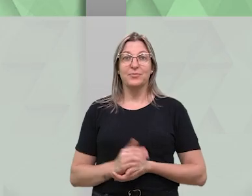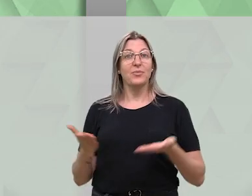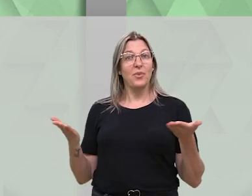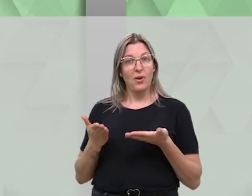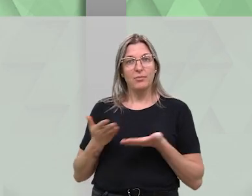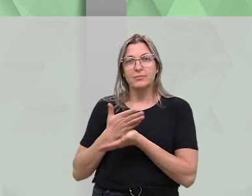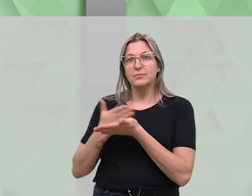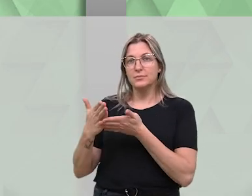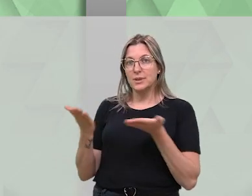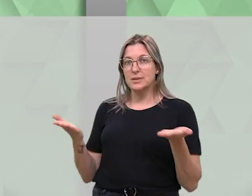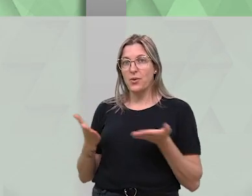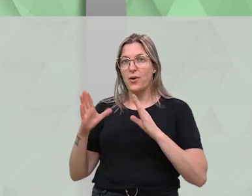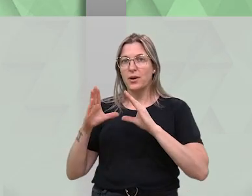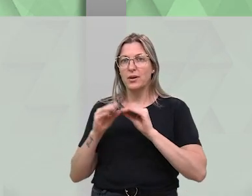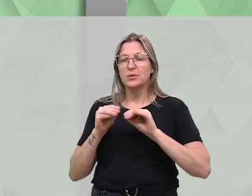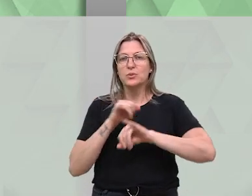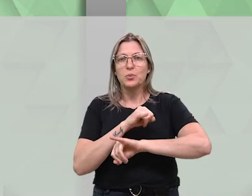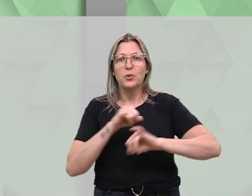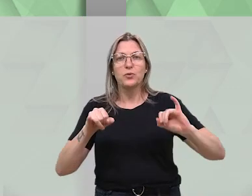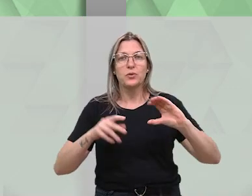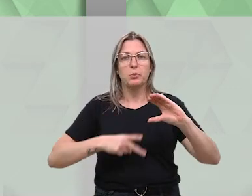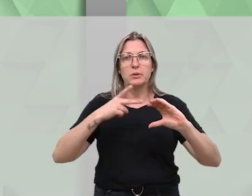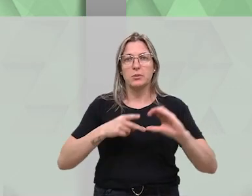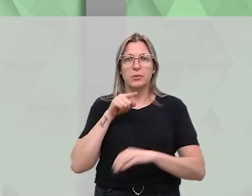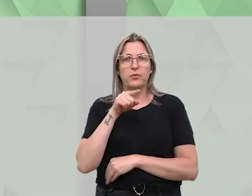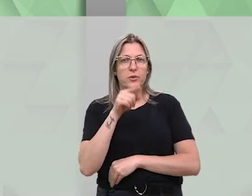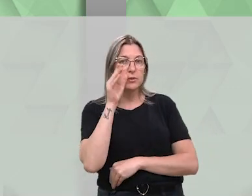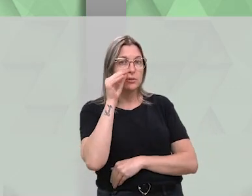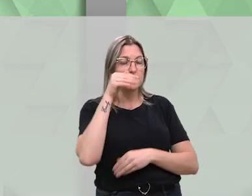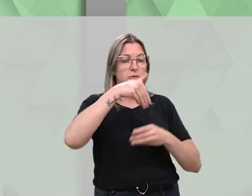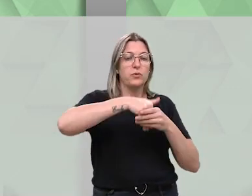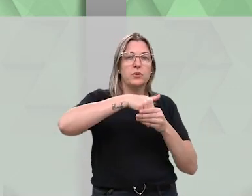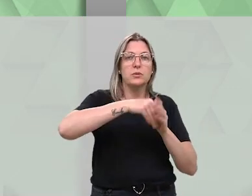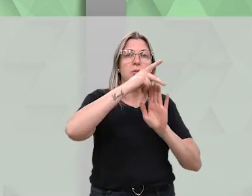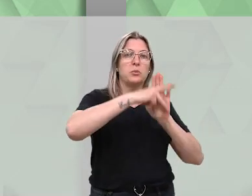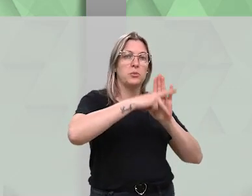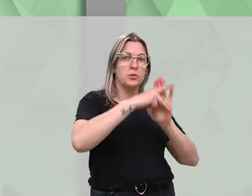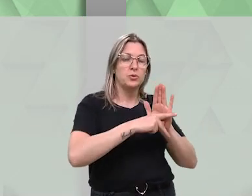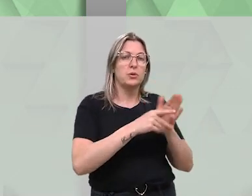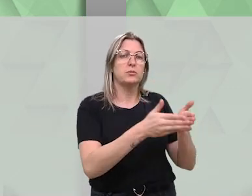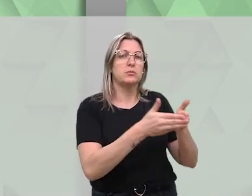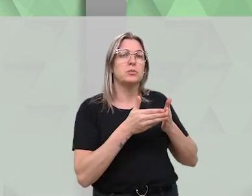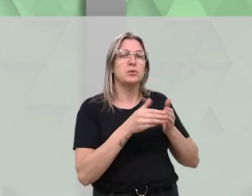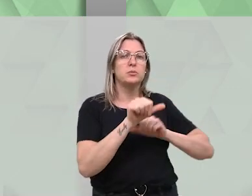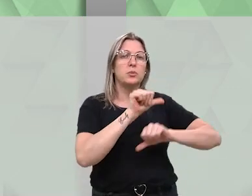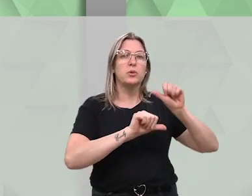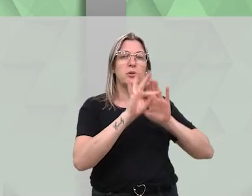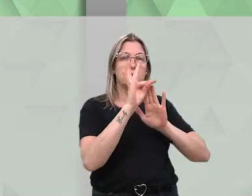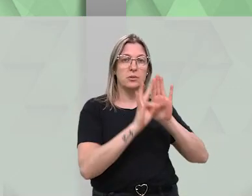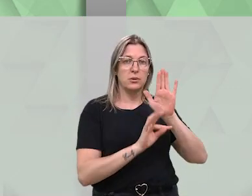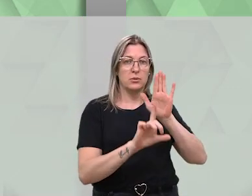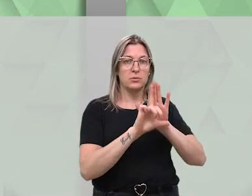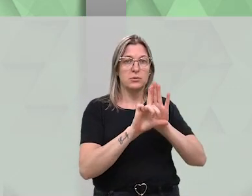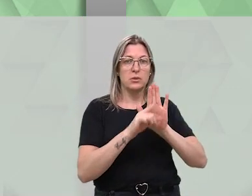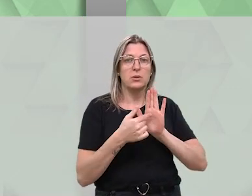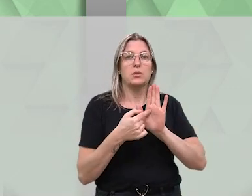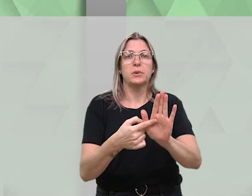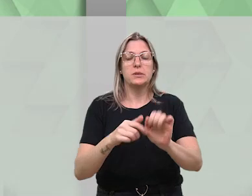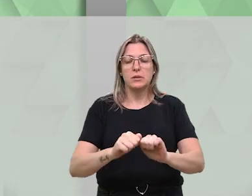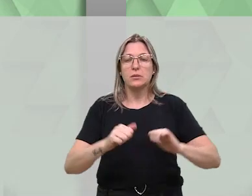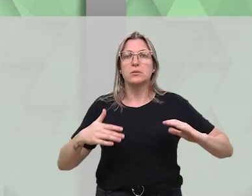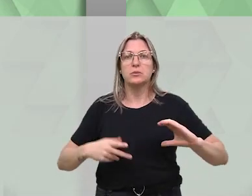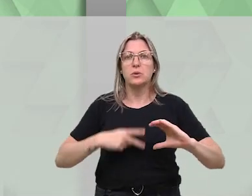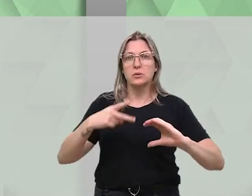Olá, começa agora o resumo legislativo. Aqui você acompanha as votações de projetos, requerimentos e